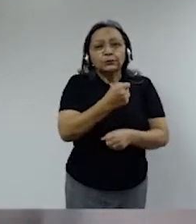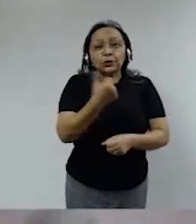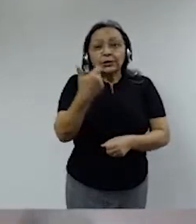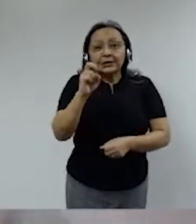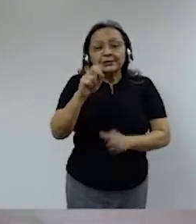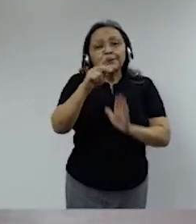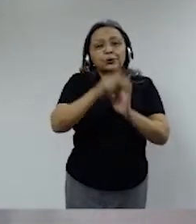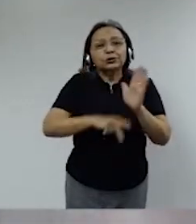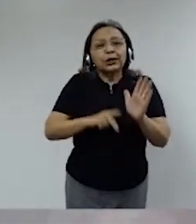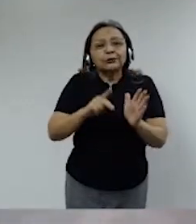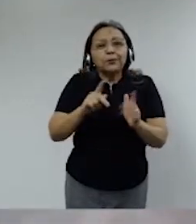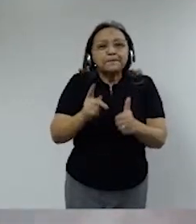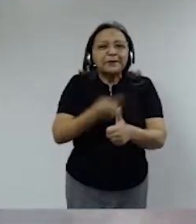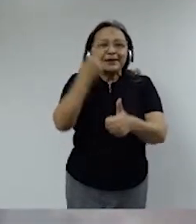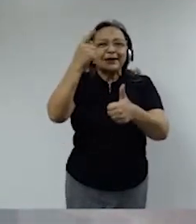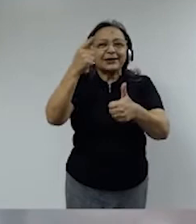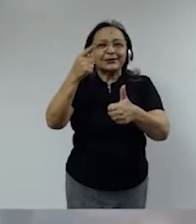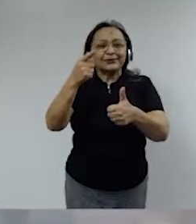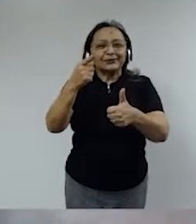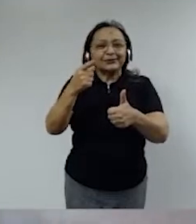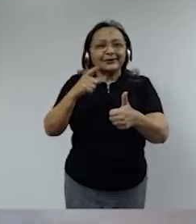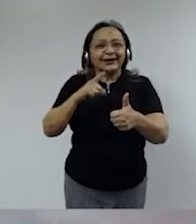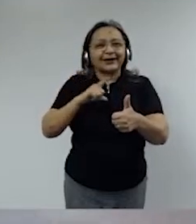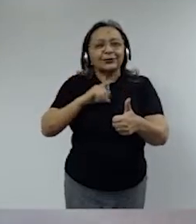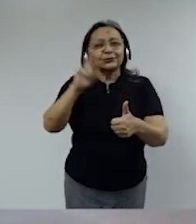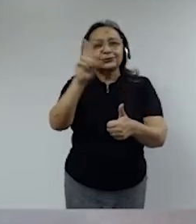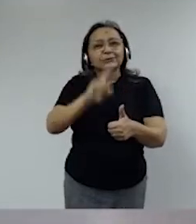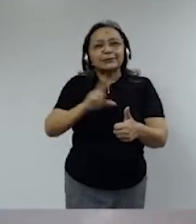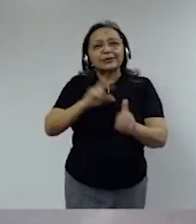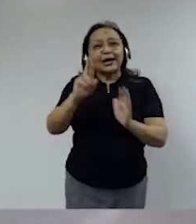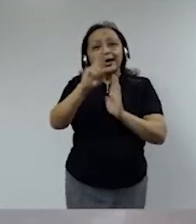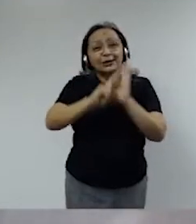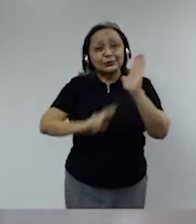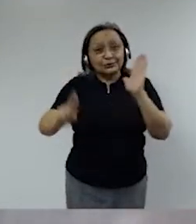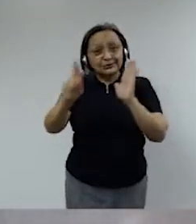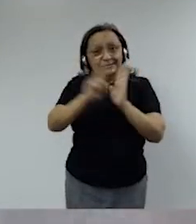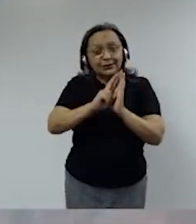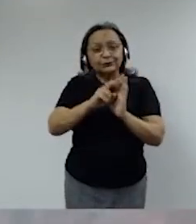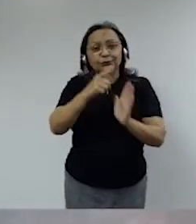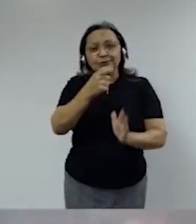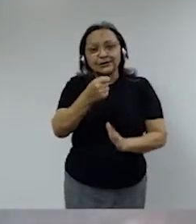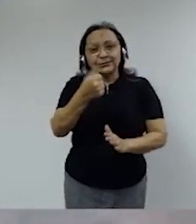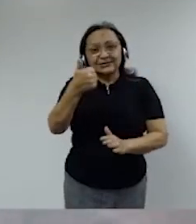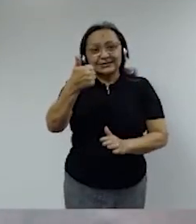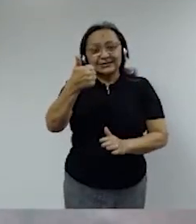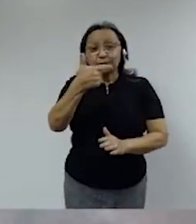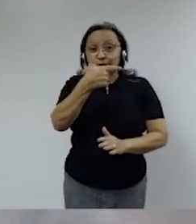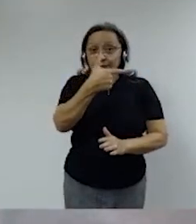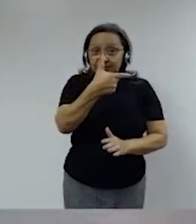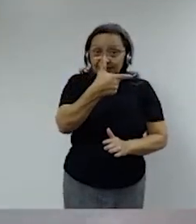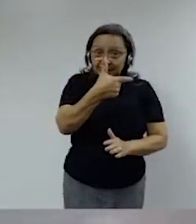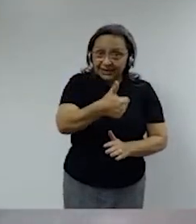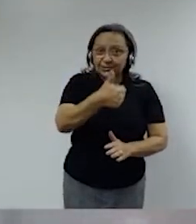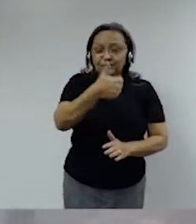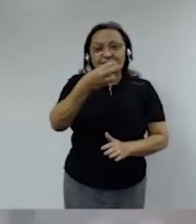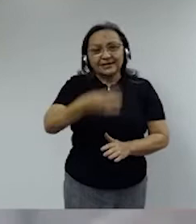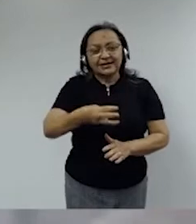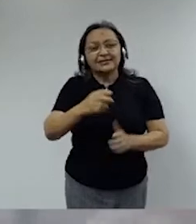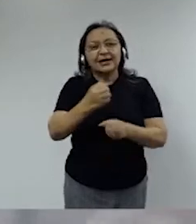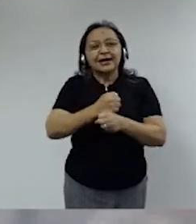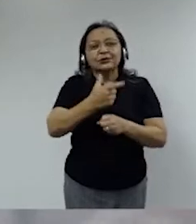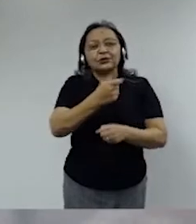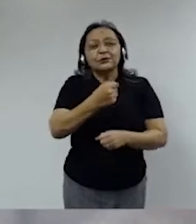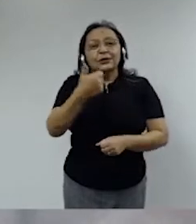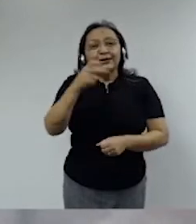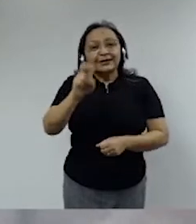piloto, a resolução 213 de 2015, não é? E elas,